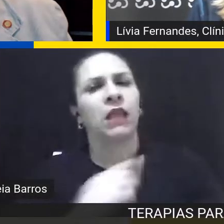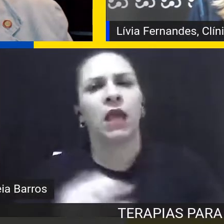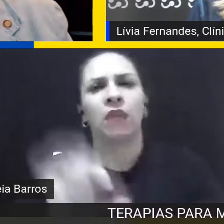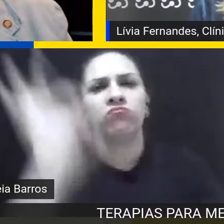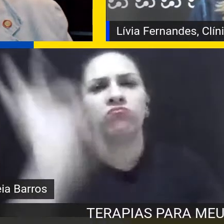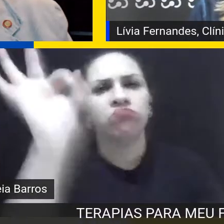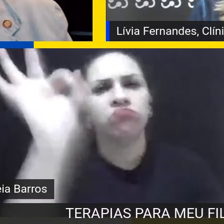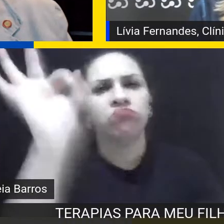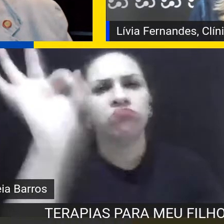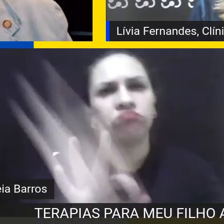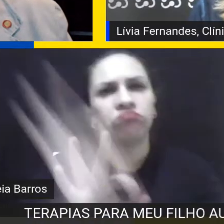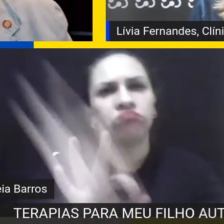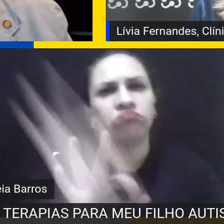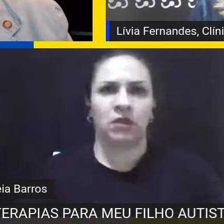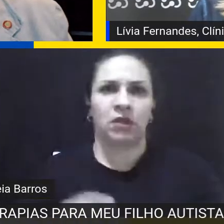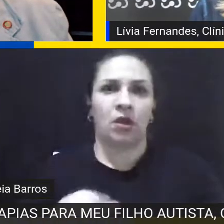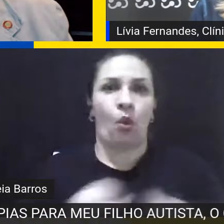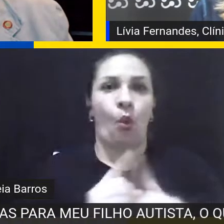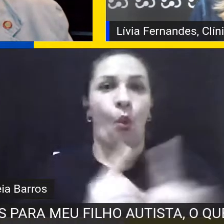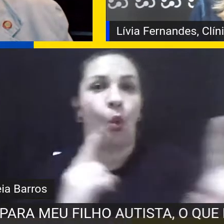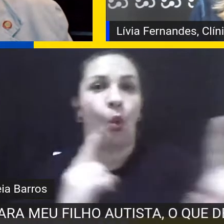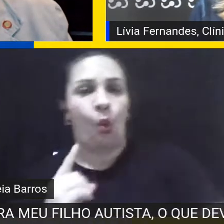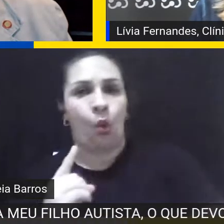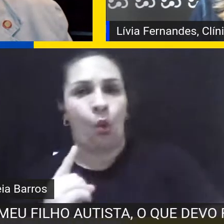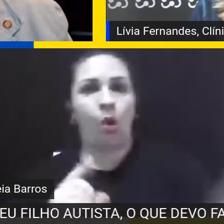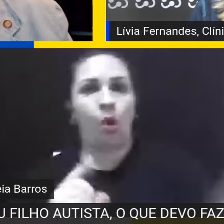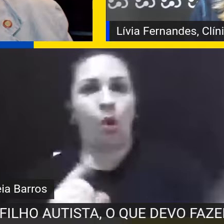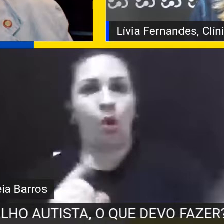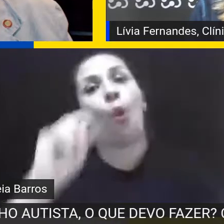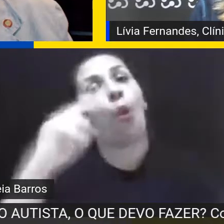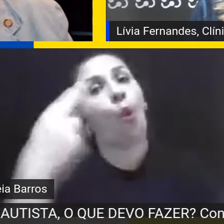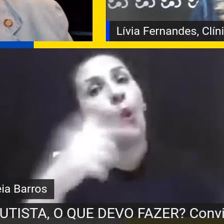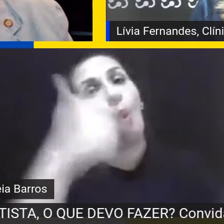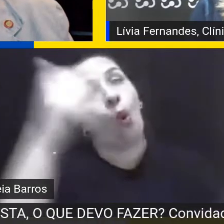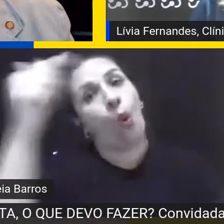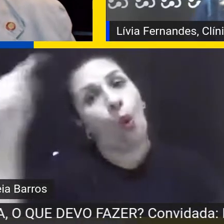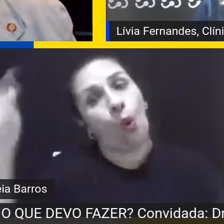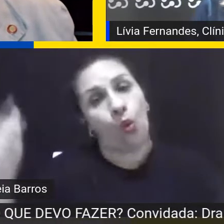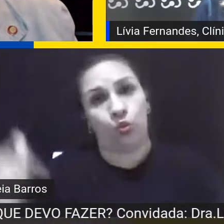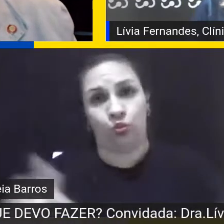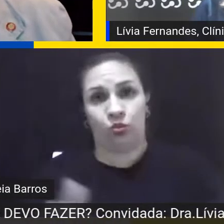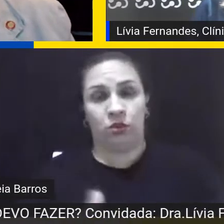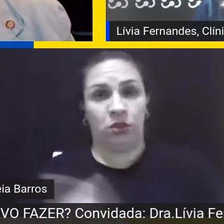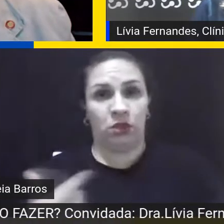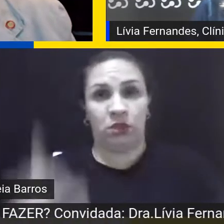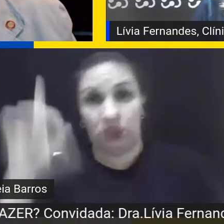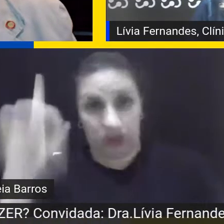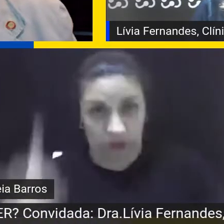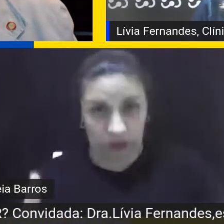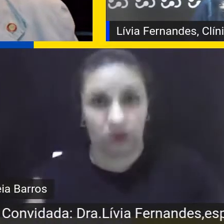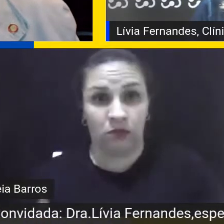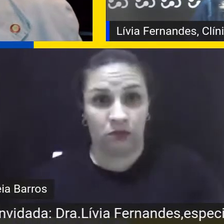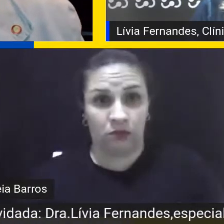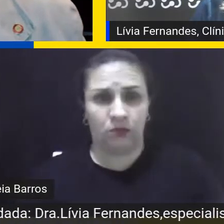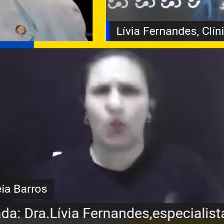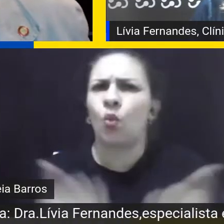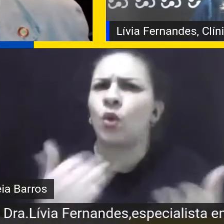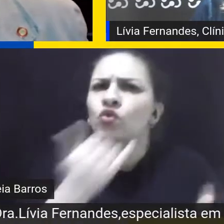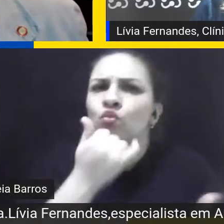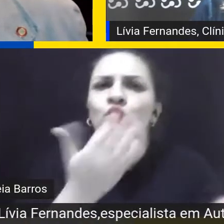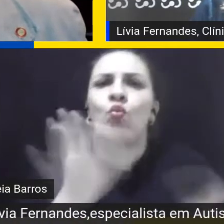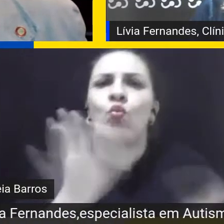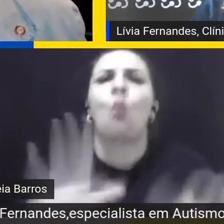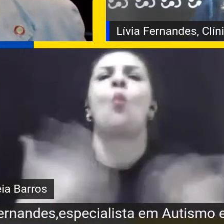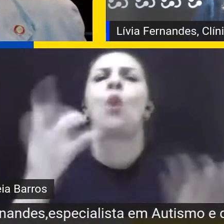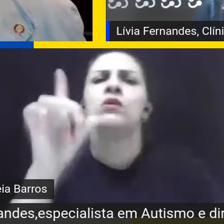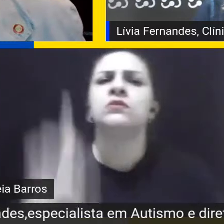que está online, mas são outras síndromes, né? Então, quais síndromes? quais síndromes vocês